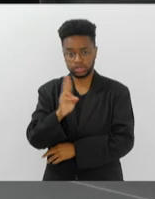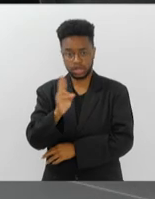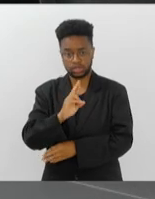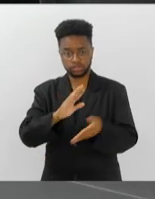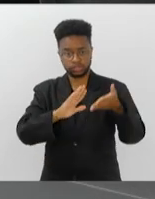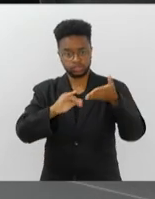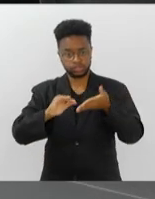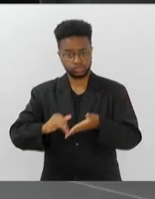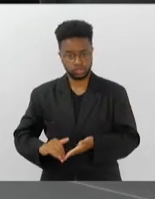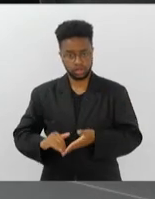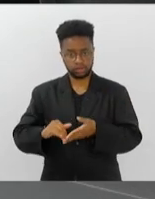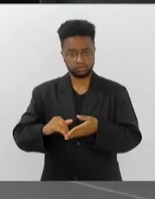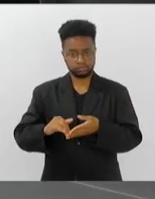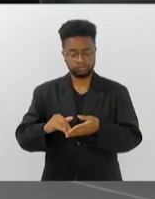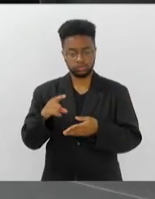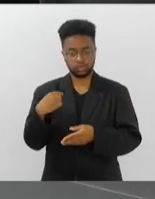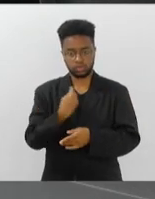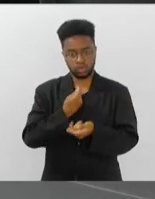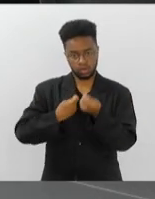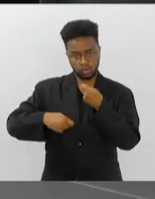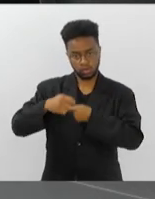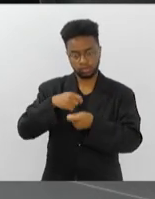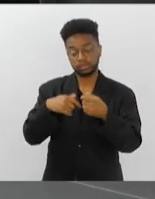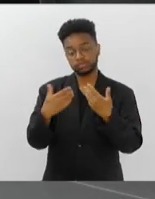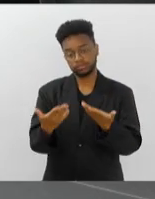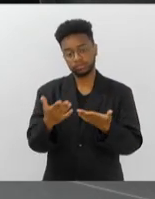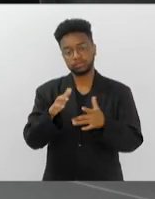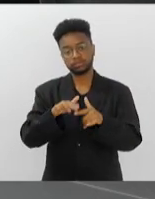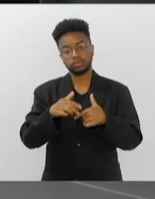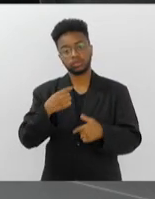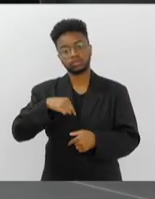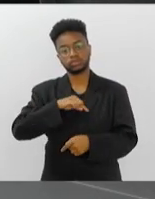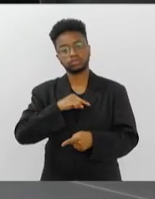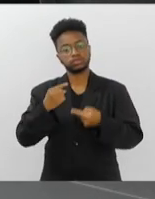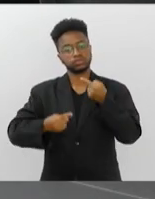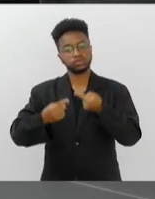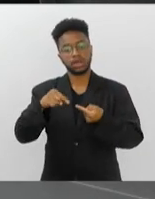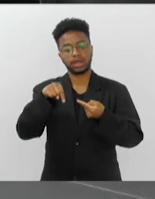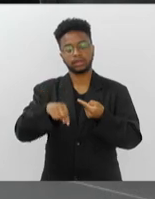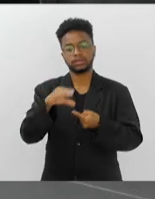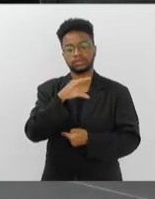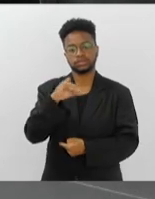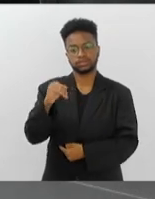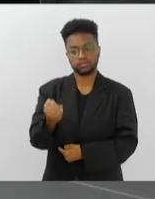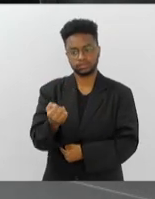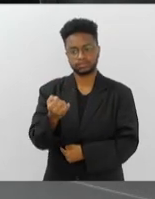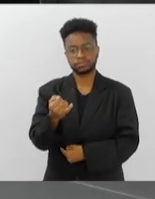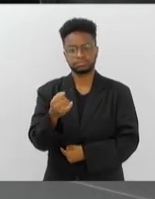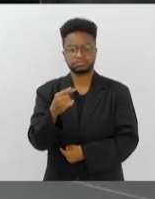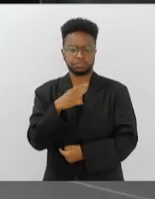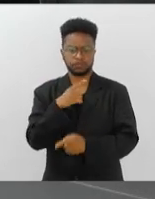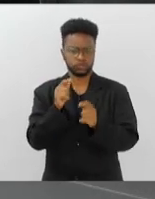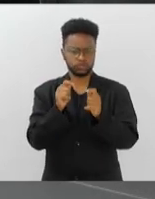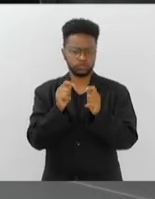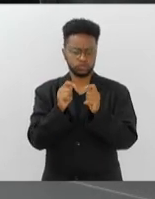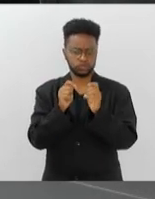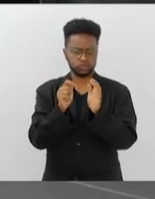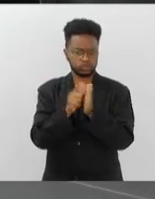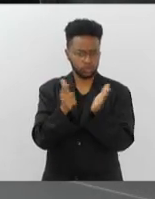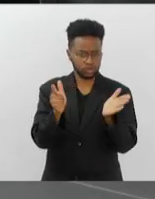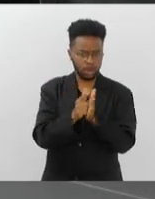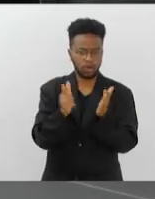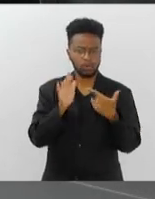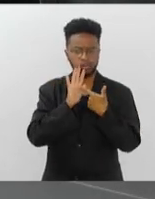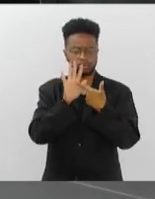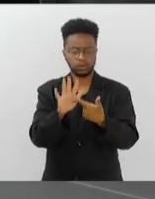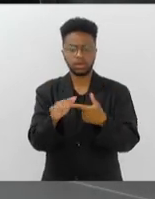Estado. E aí, por conta da nossa discussão na CCJ, eu recebi, foi matéria em alguns jornais, e